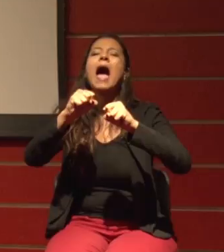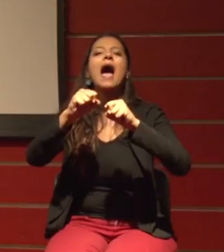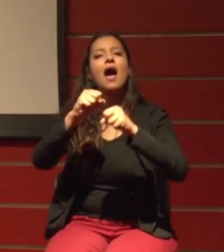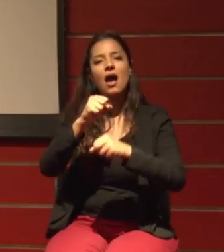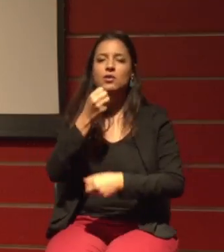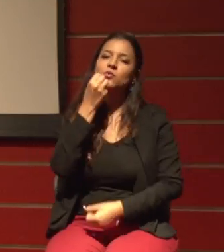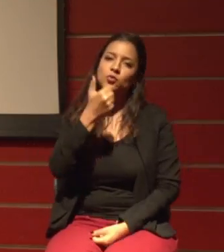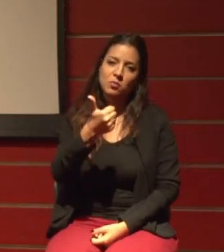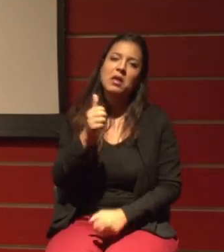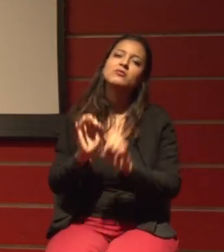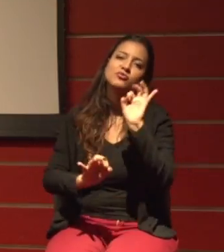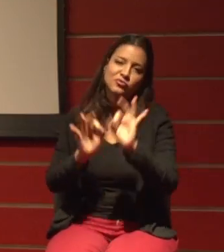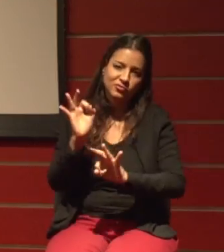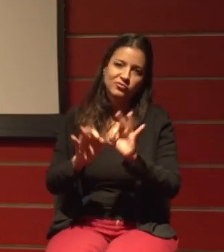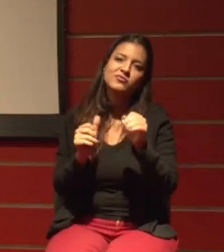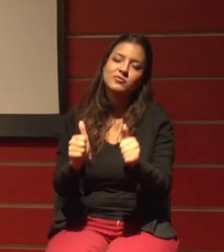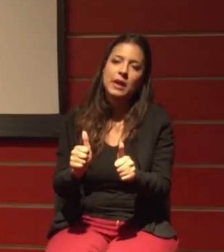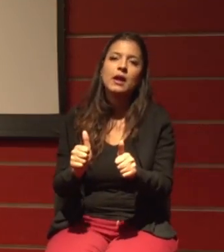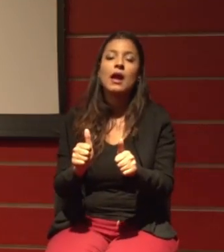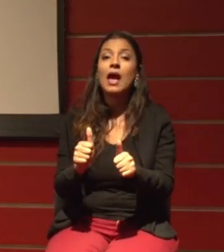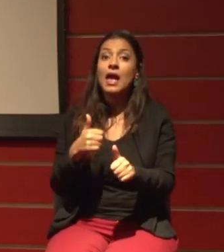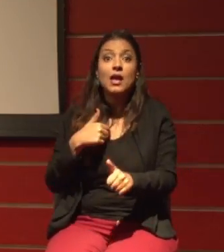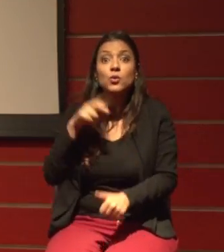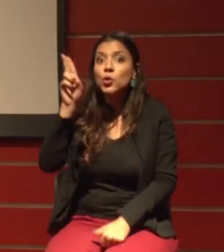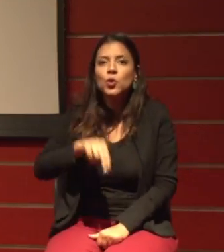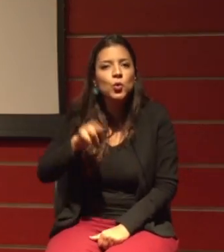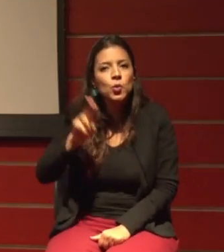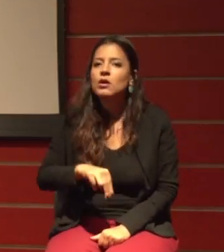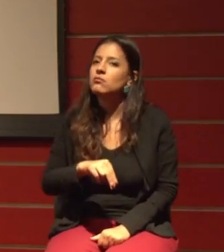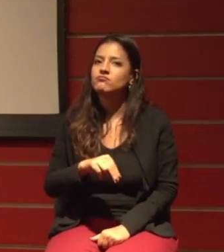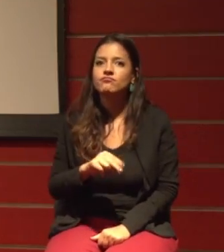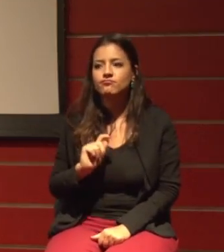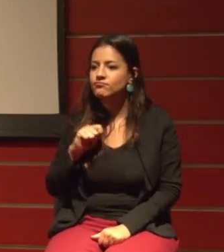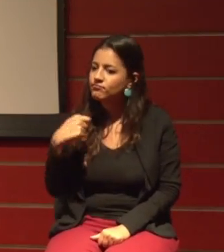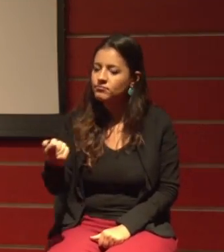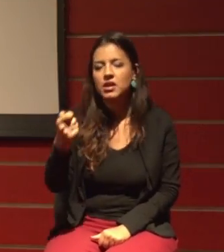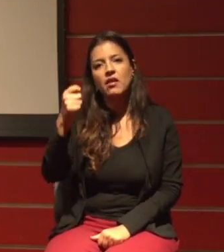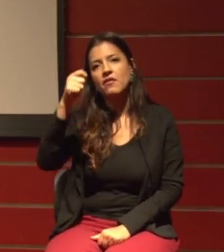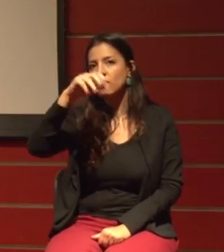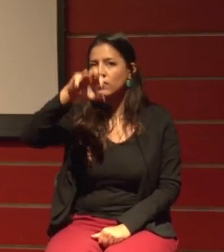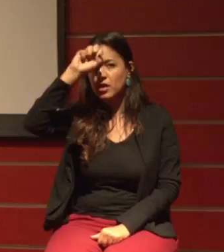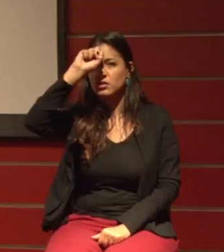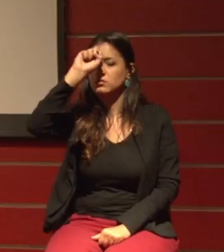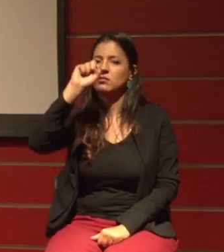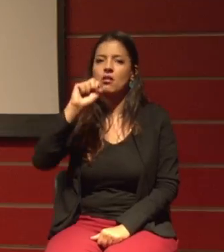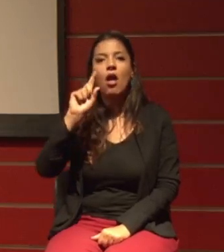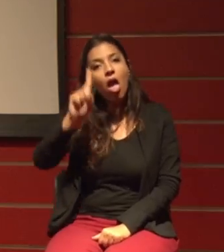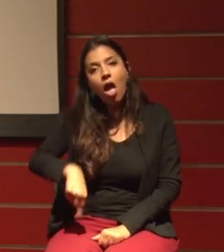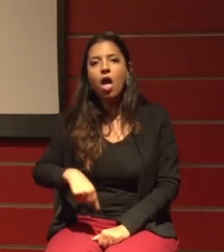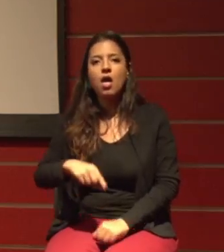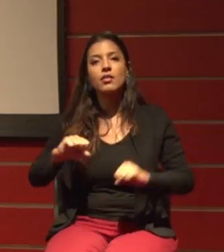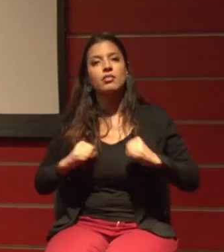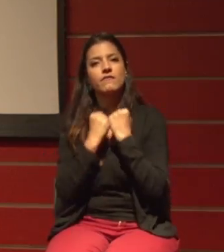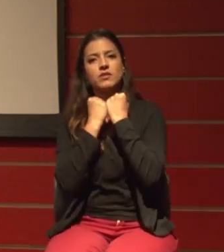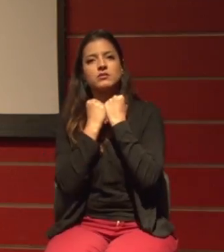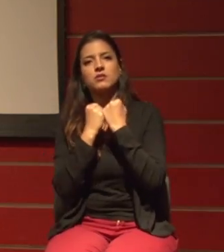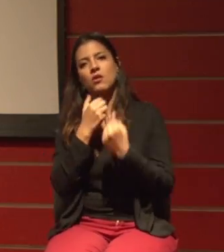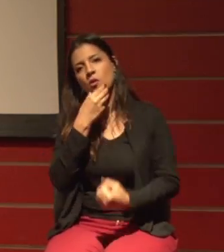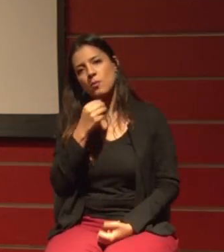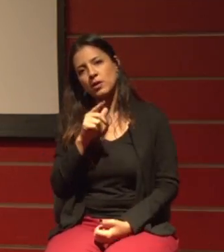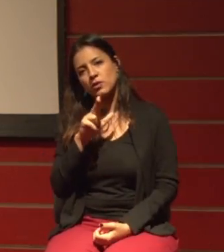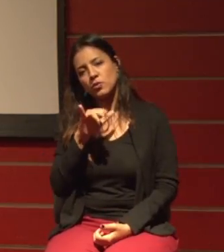eu eu nunca chamaria de Vingança mas eh eh a defesa Como diz Luiz Gama né Eu acho que aí a gente tá falando